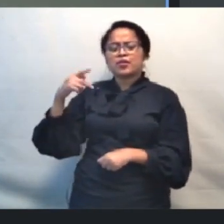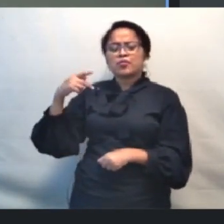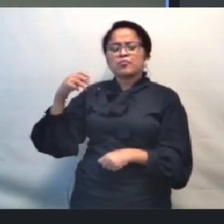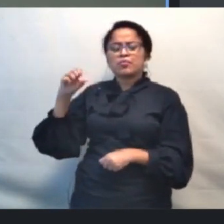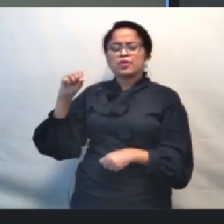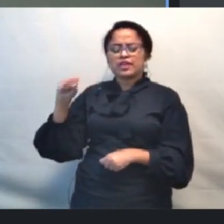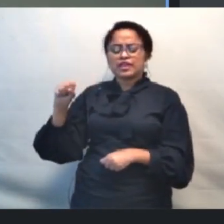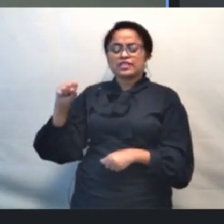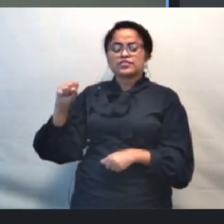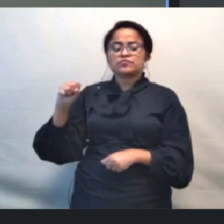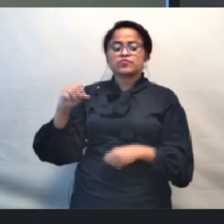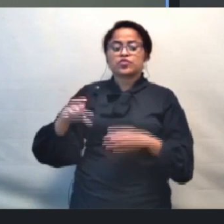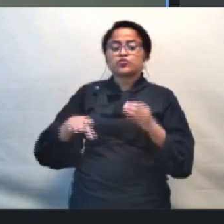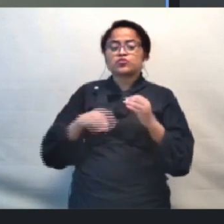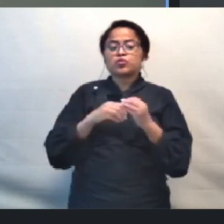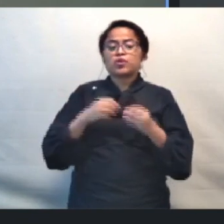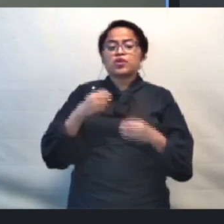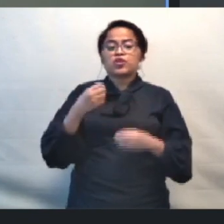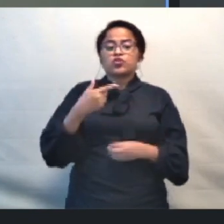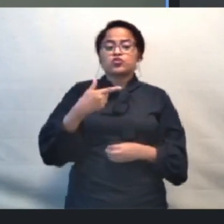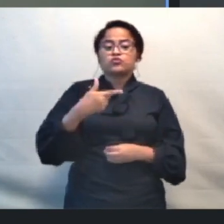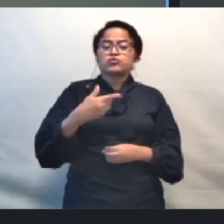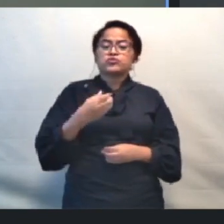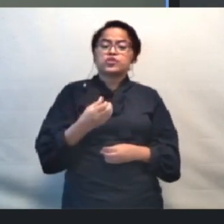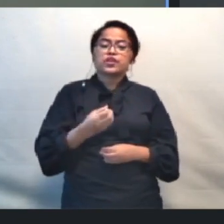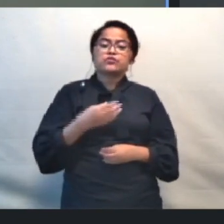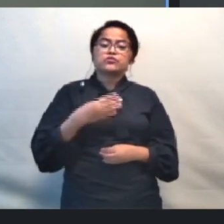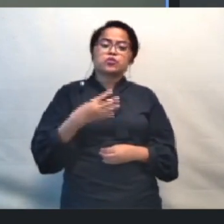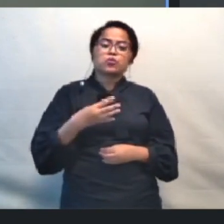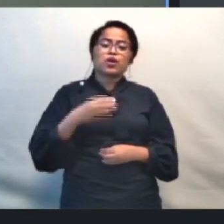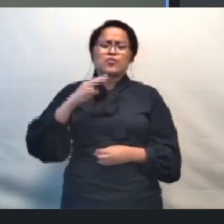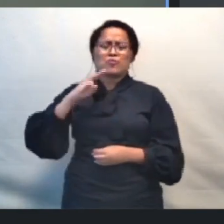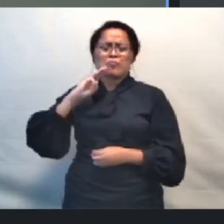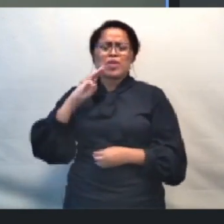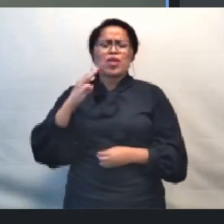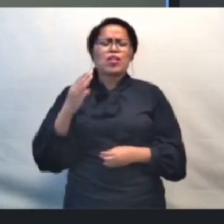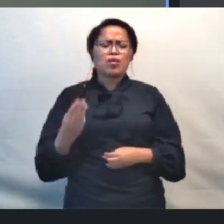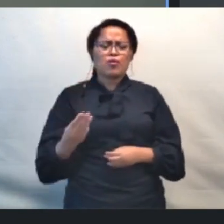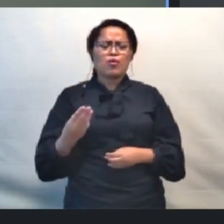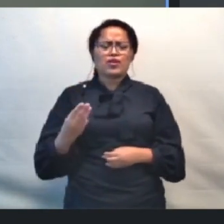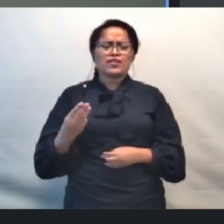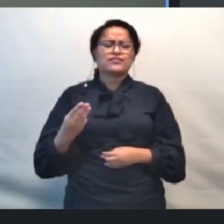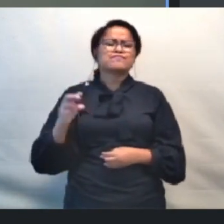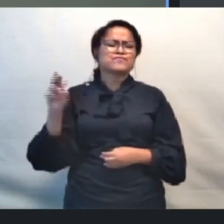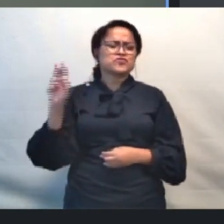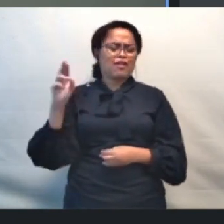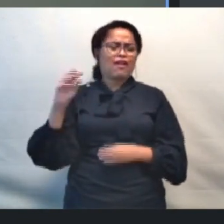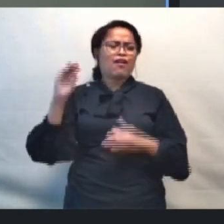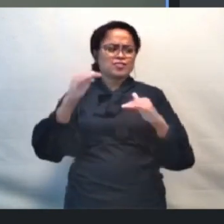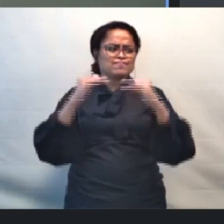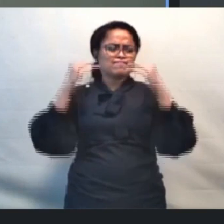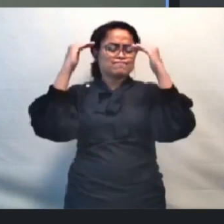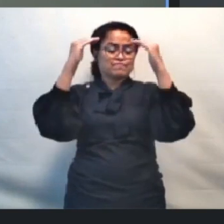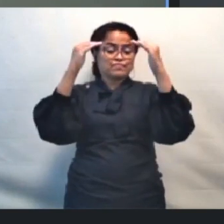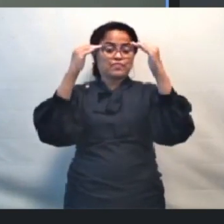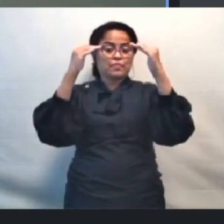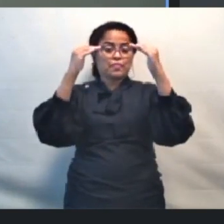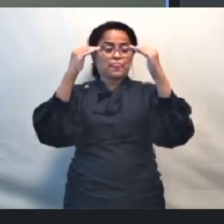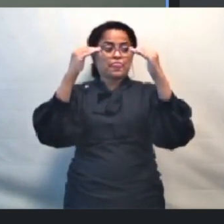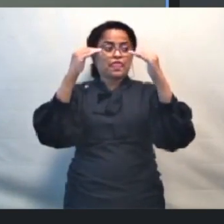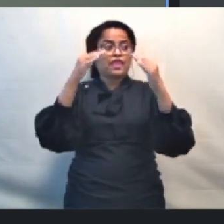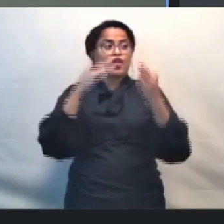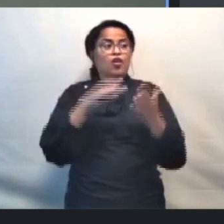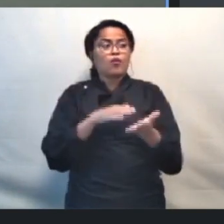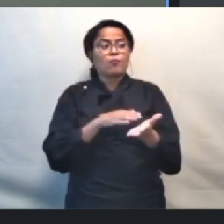superávit de 204 milhões de reais. Então, nós tivemos uma receita maior do que